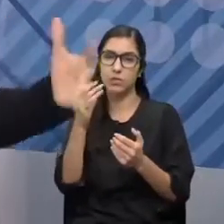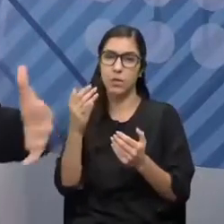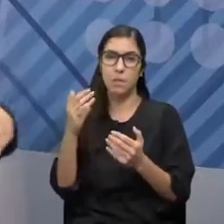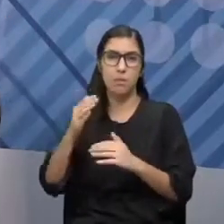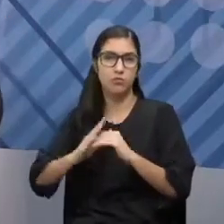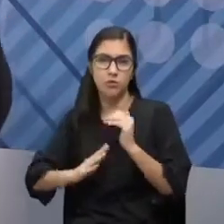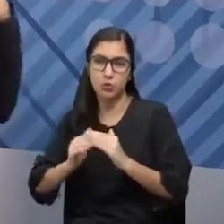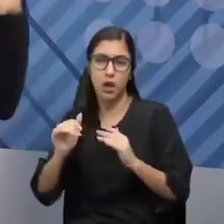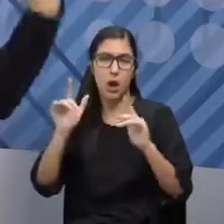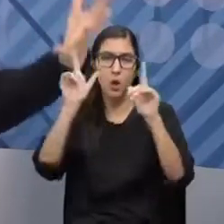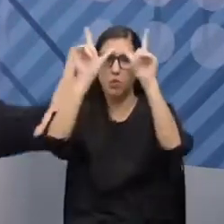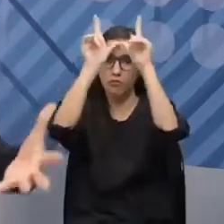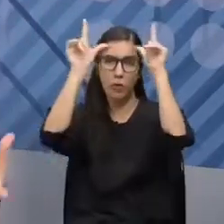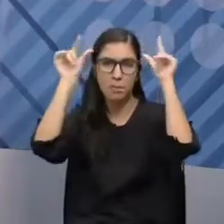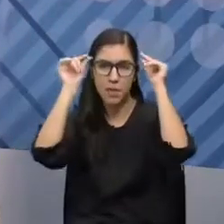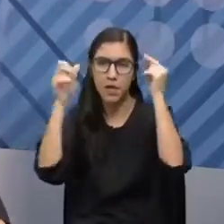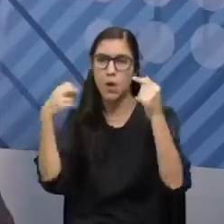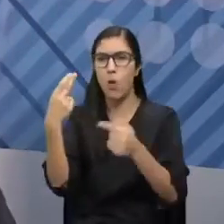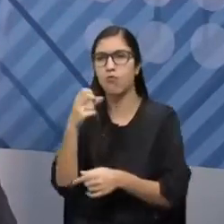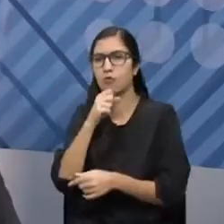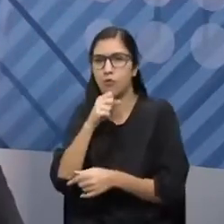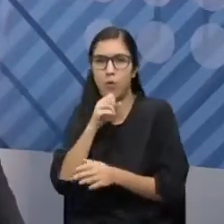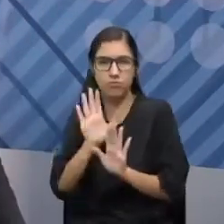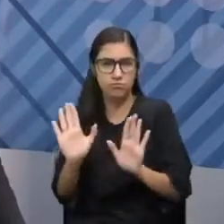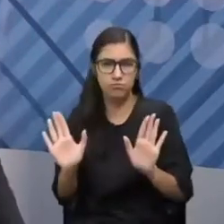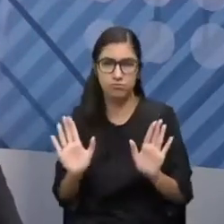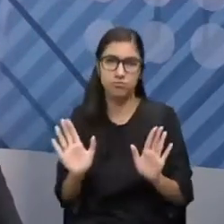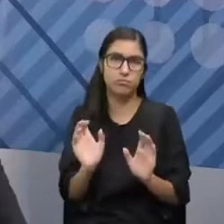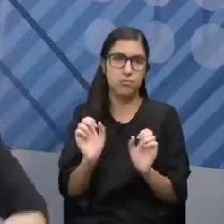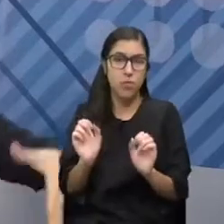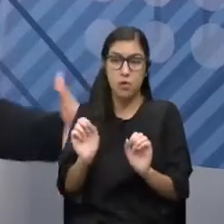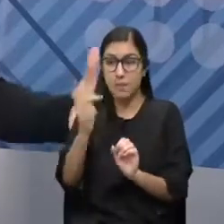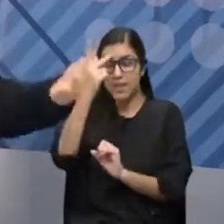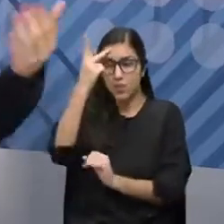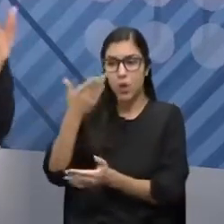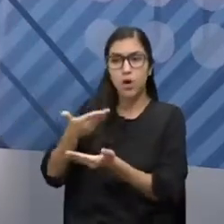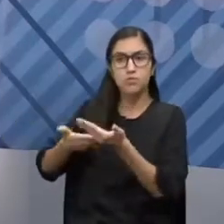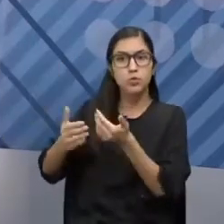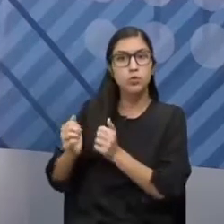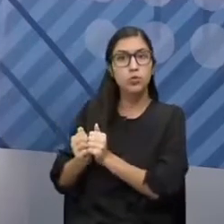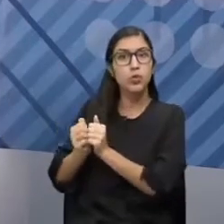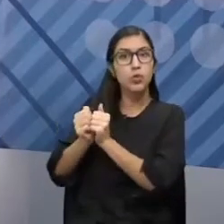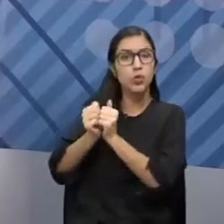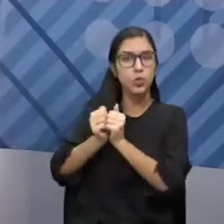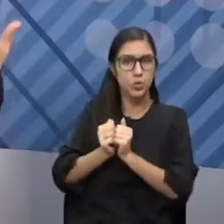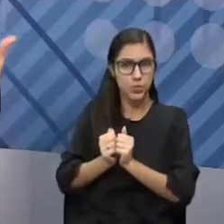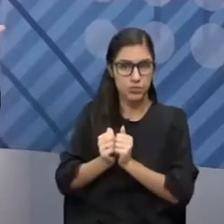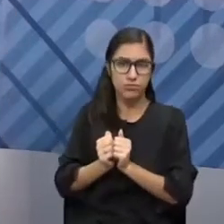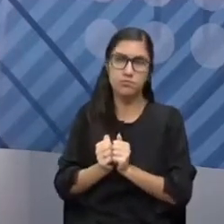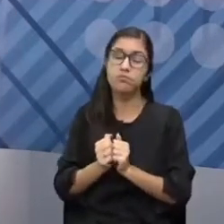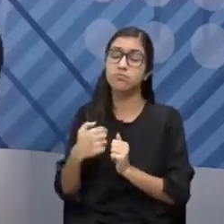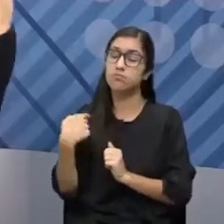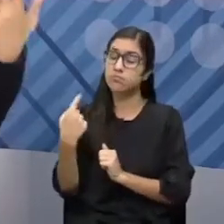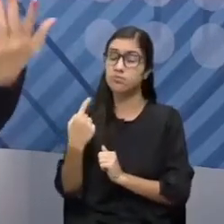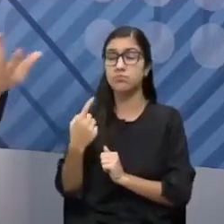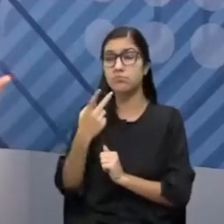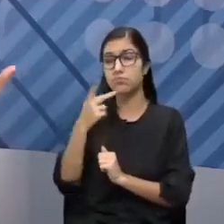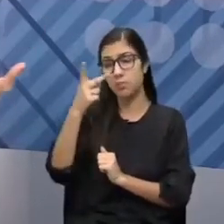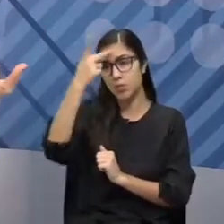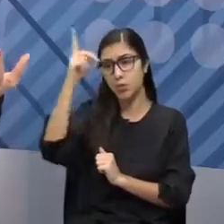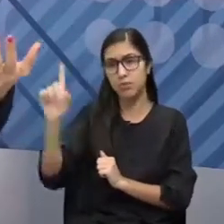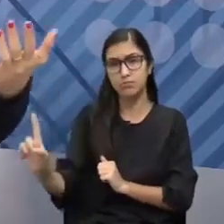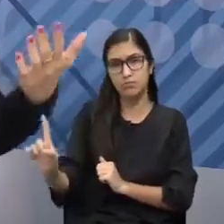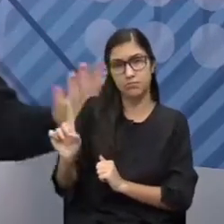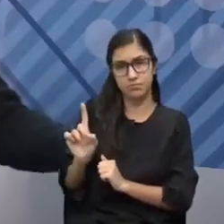uma enfermeira, uma avó, certo? Qualquer pessoa que traga ela a esse atendimento. Nós vamos tratar como uma